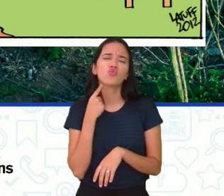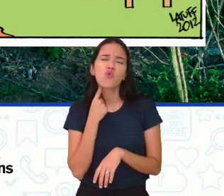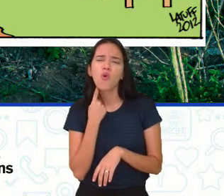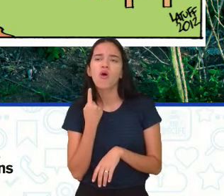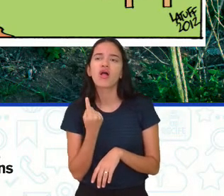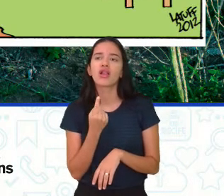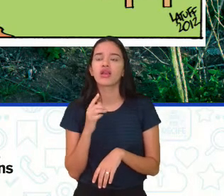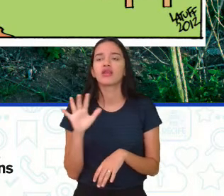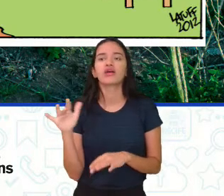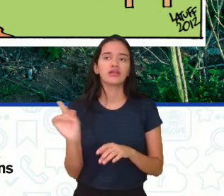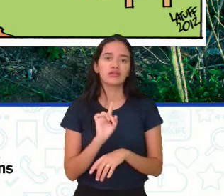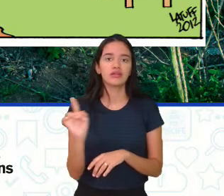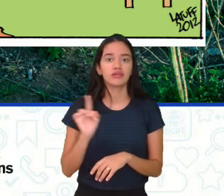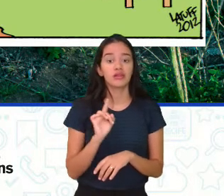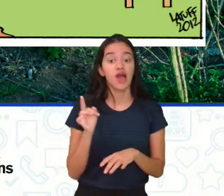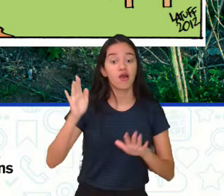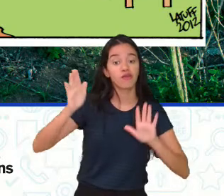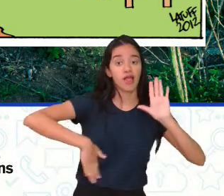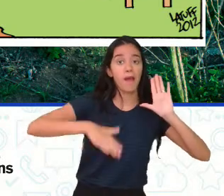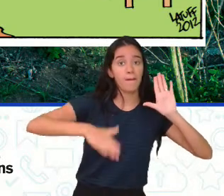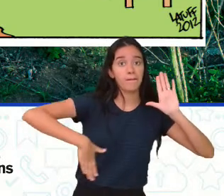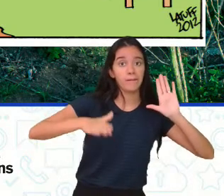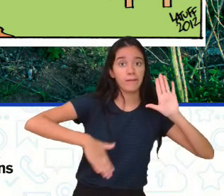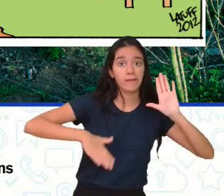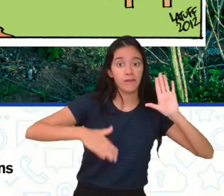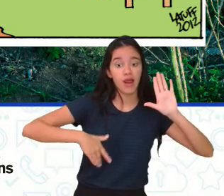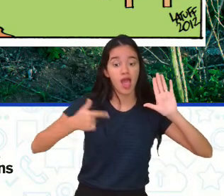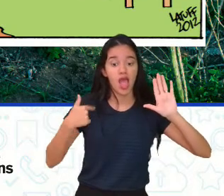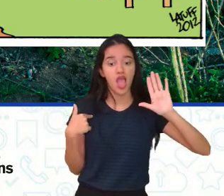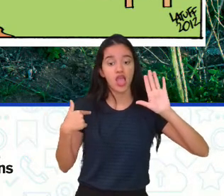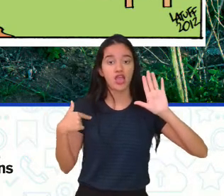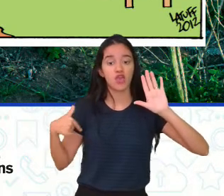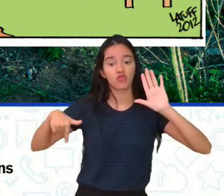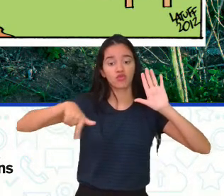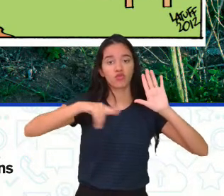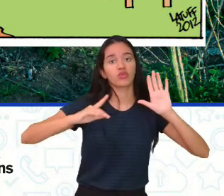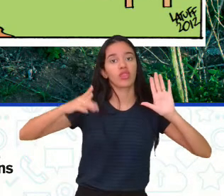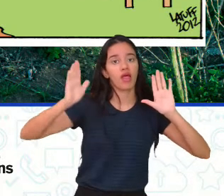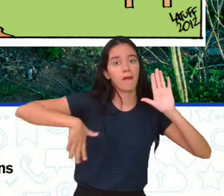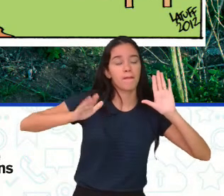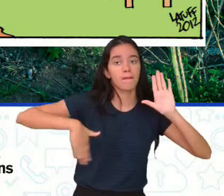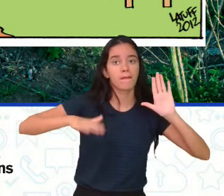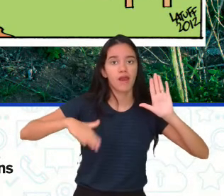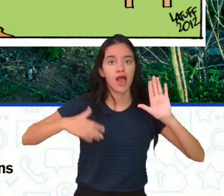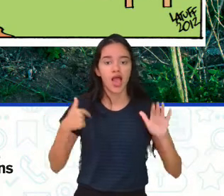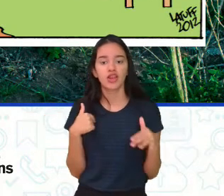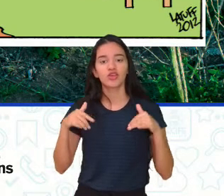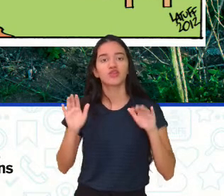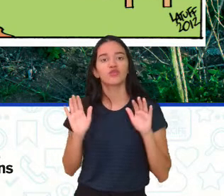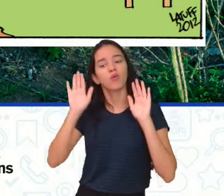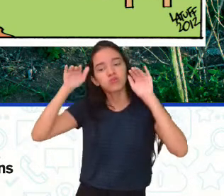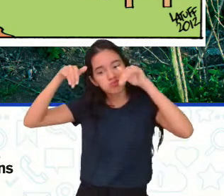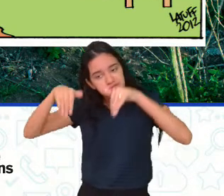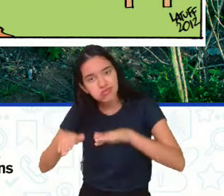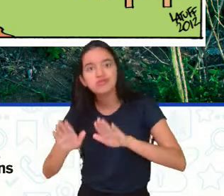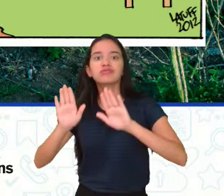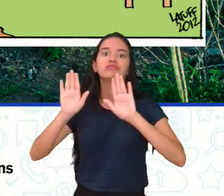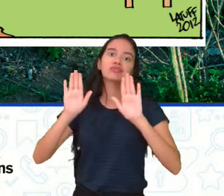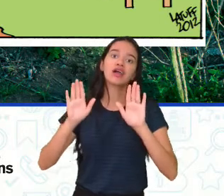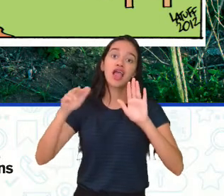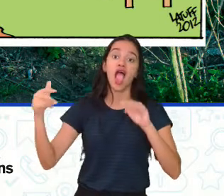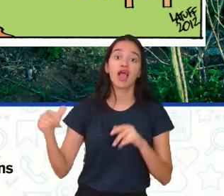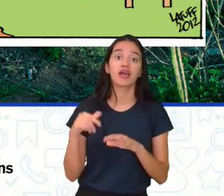a resposta dele, não, vim da praia. Ele deu um mergulhozinho, foi banhar-se na água dos